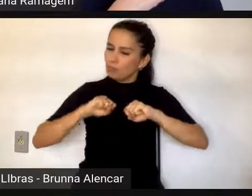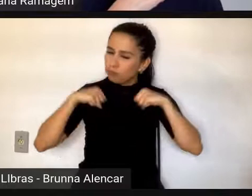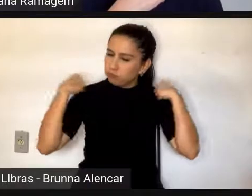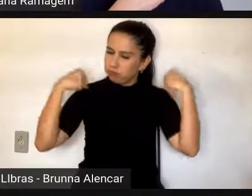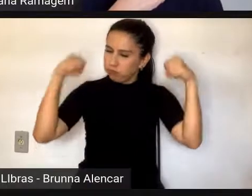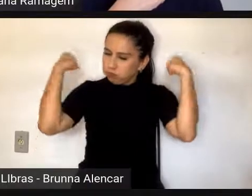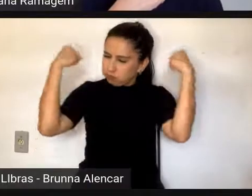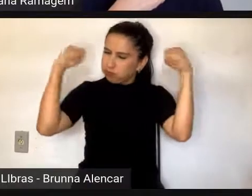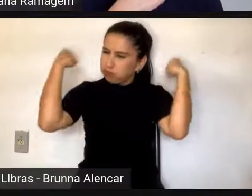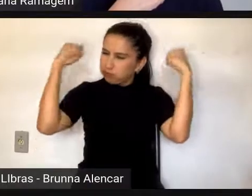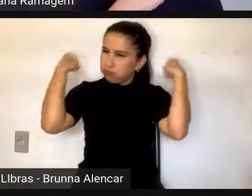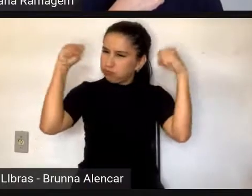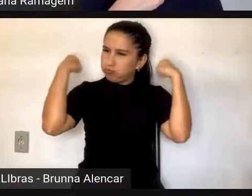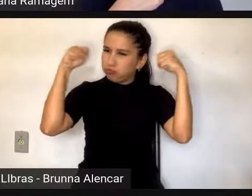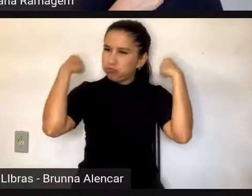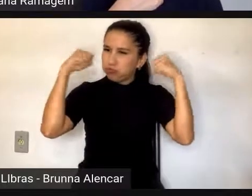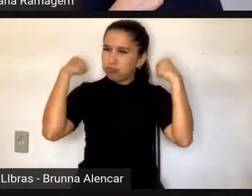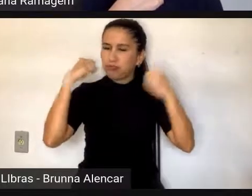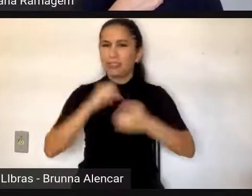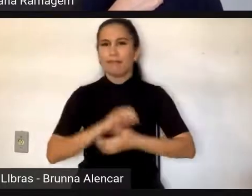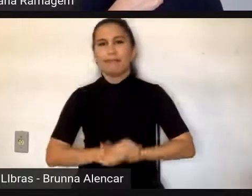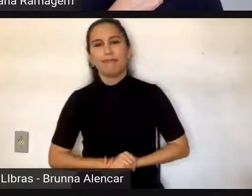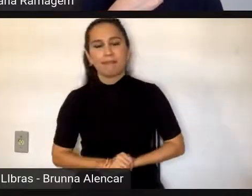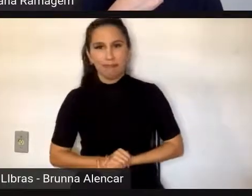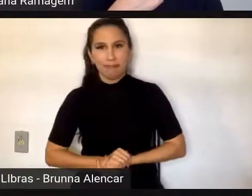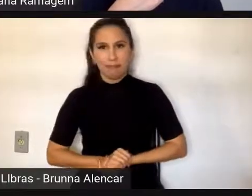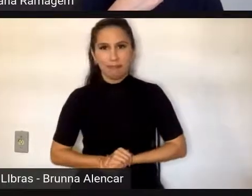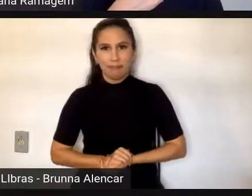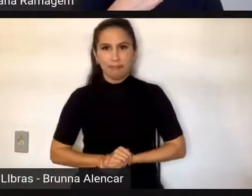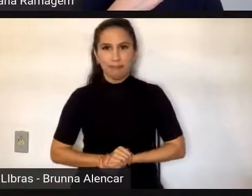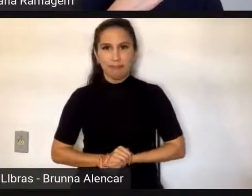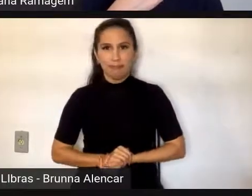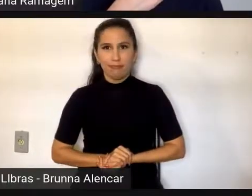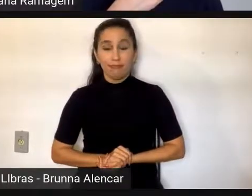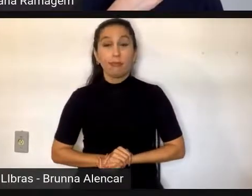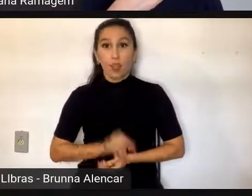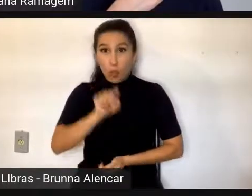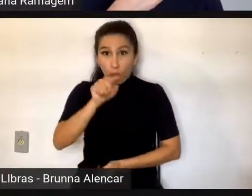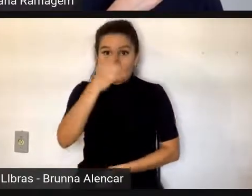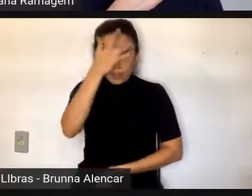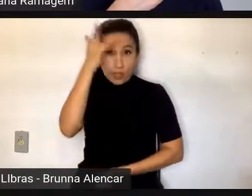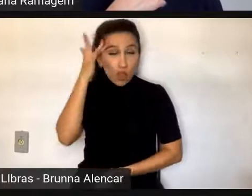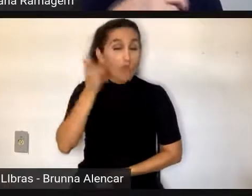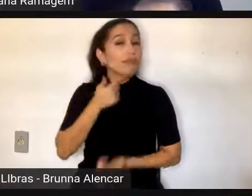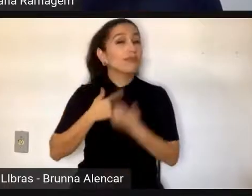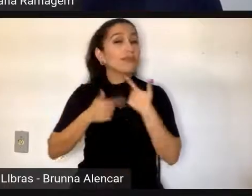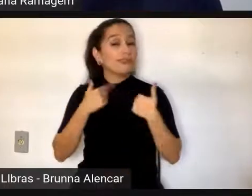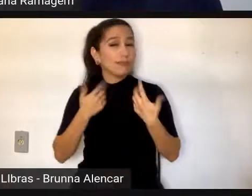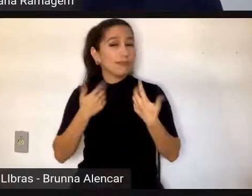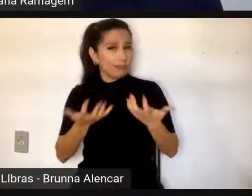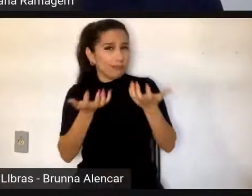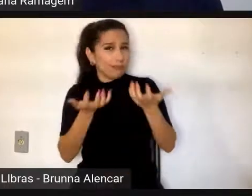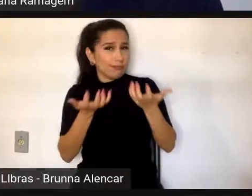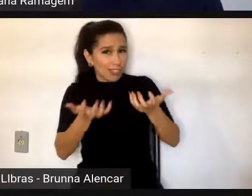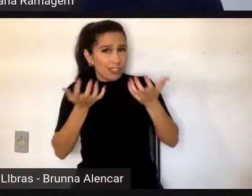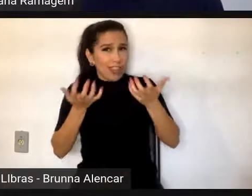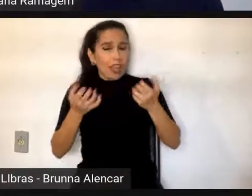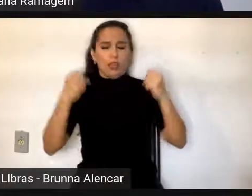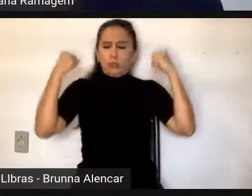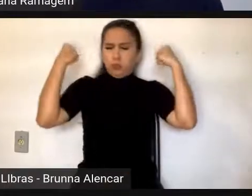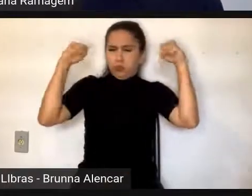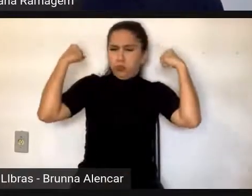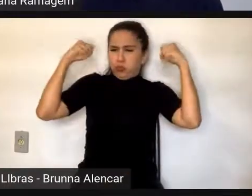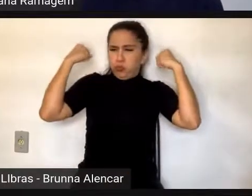é adquirido exatamente aí, quando você está disposto a entrar nesse novo ritmo e